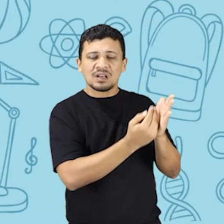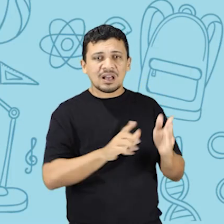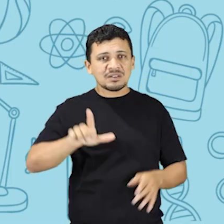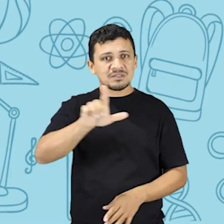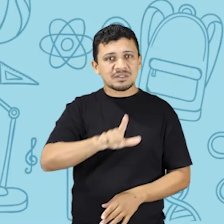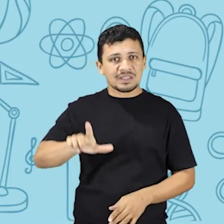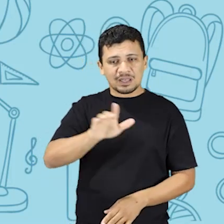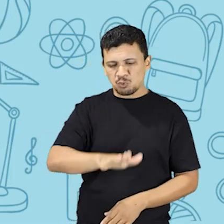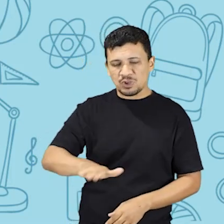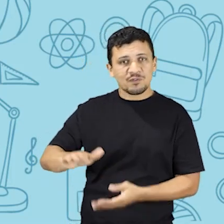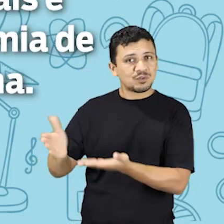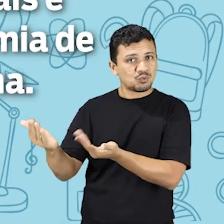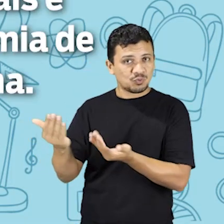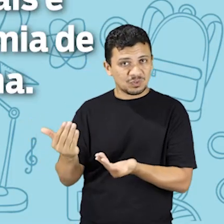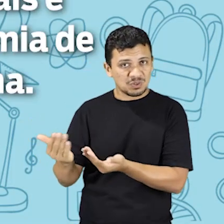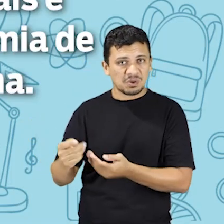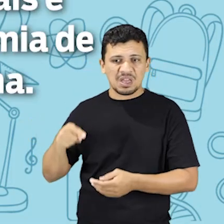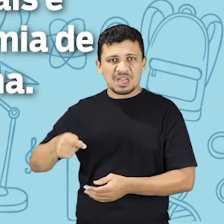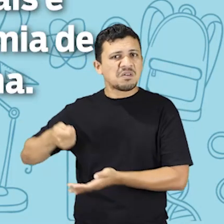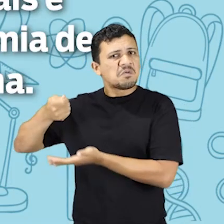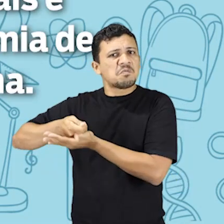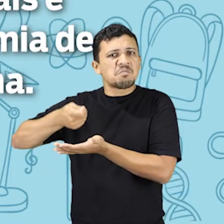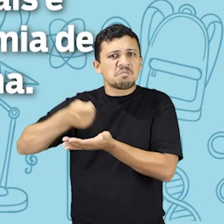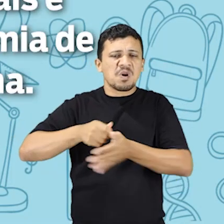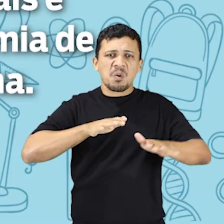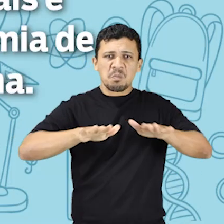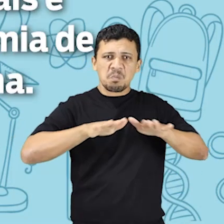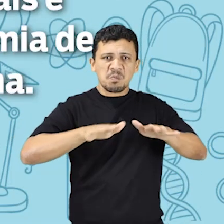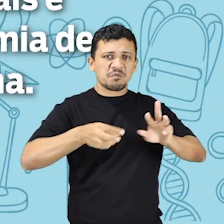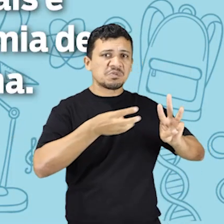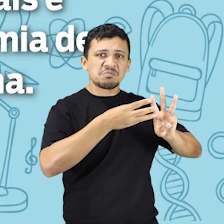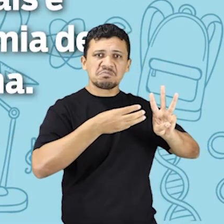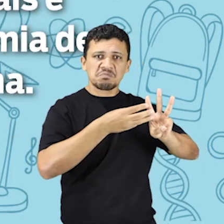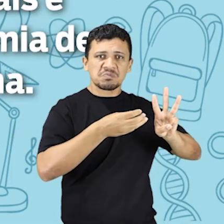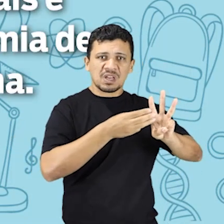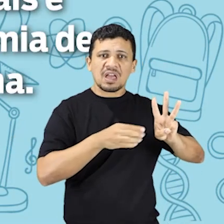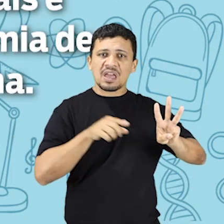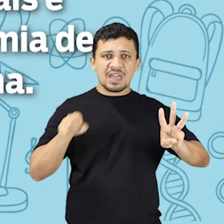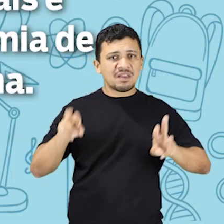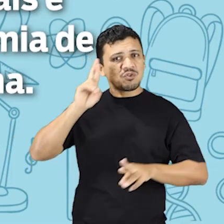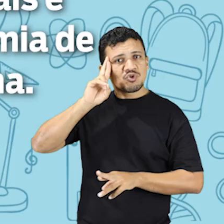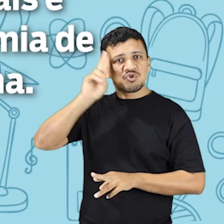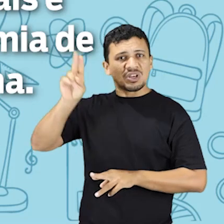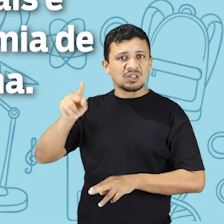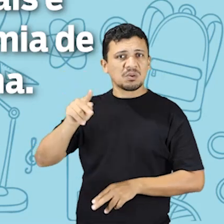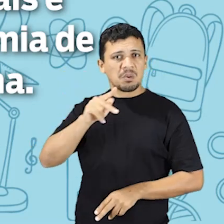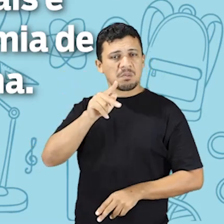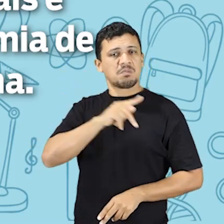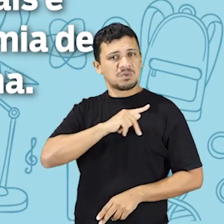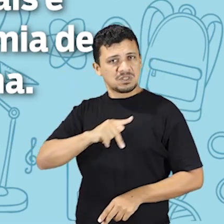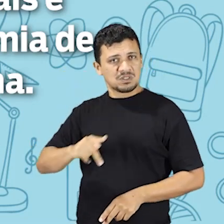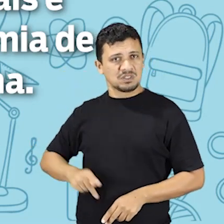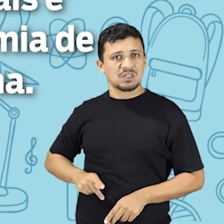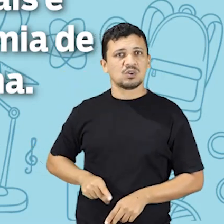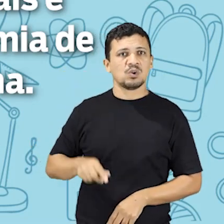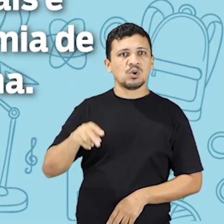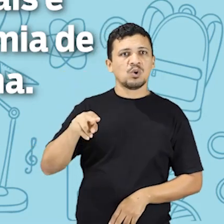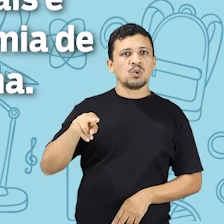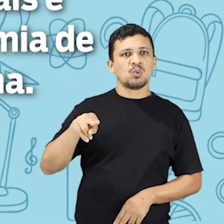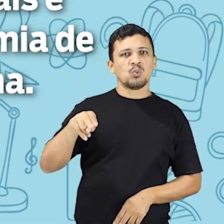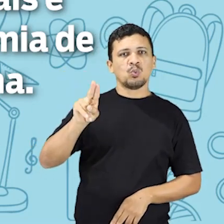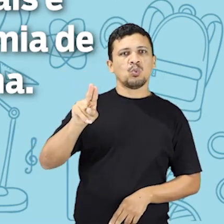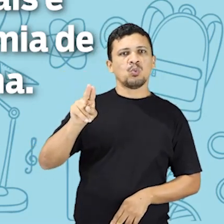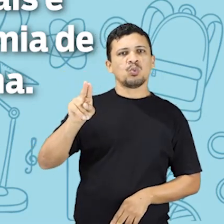literatura infanto-juvenil. Engajado no movimento indígena, ele é diretor-presidente do Instituto UCAA, Casa